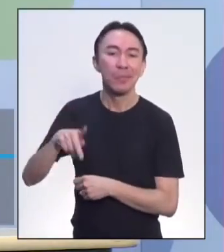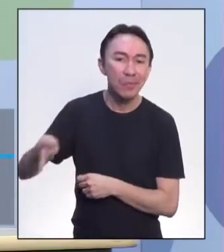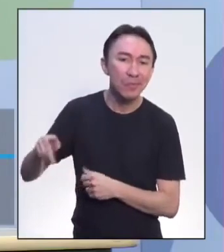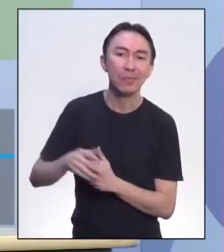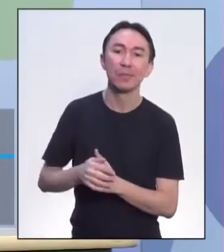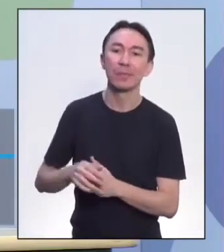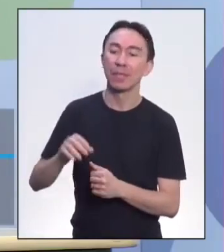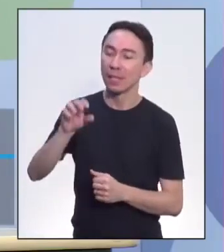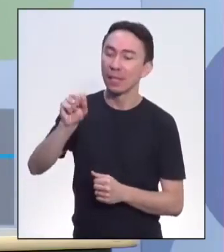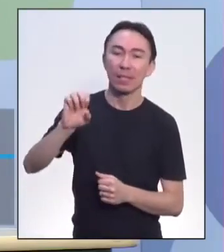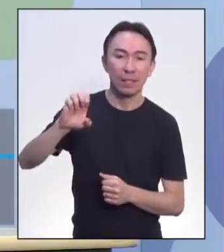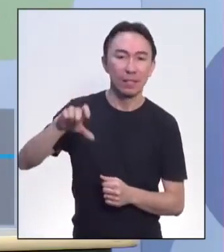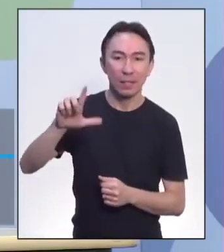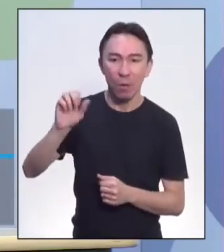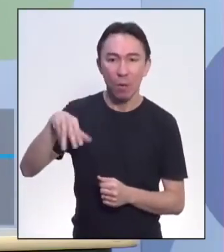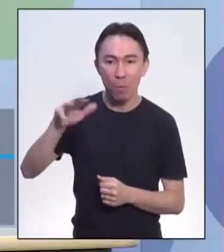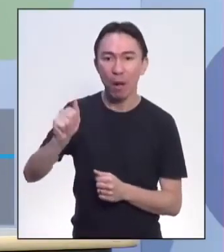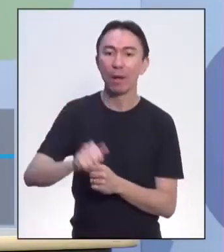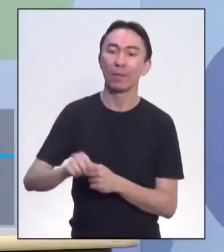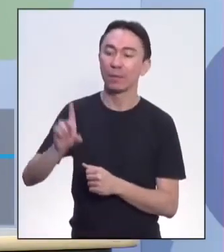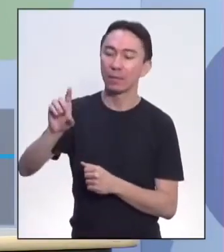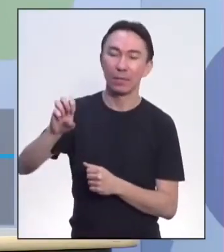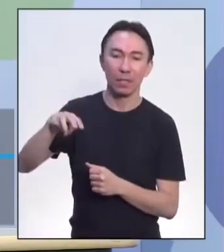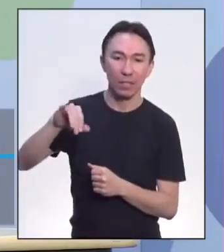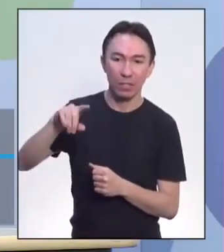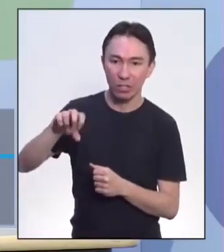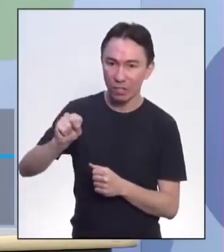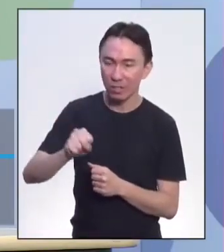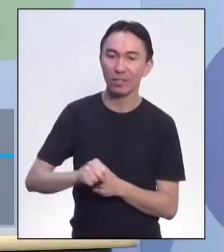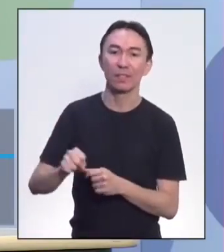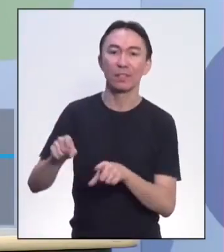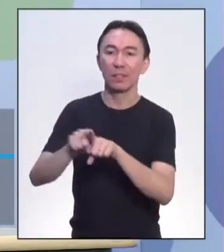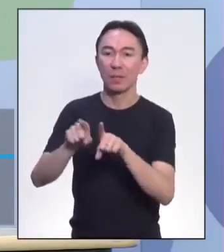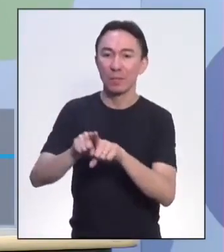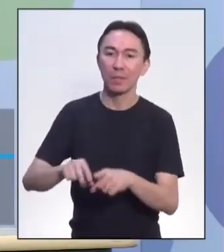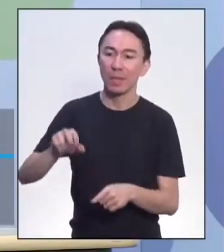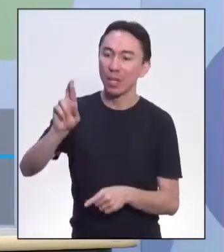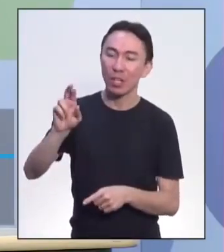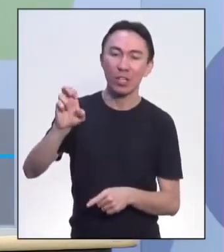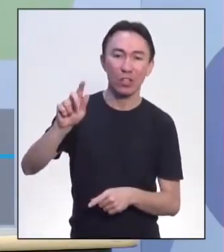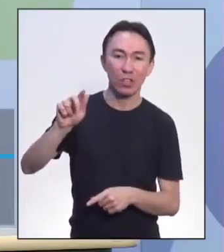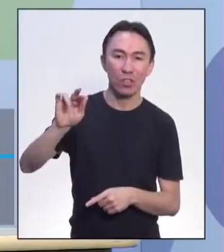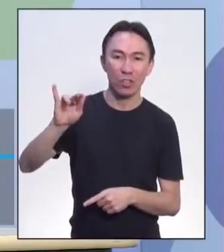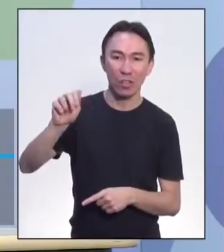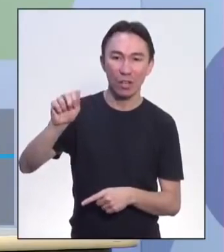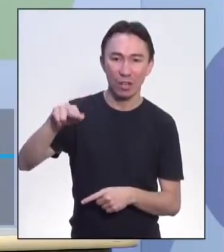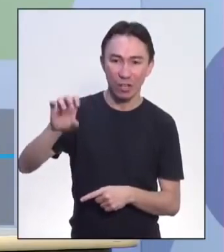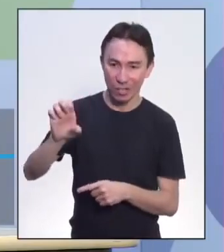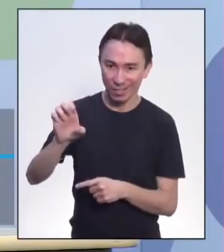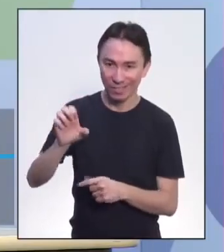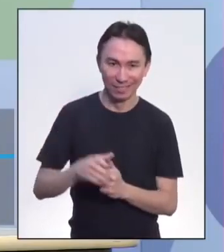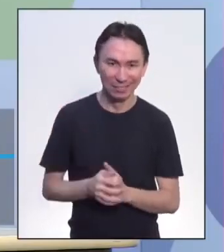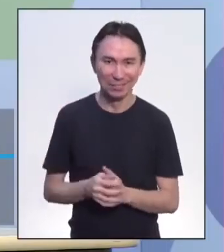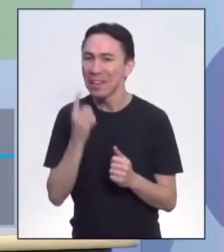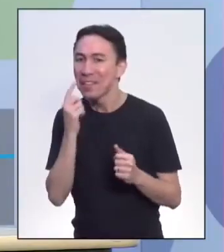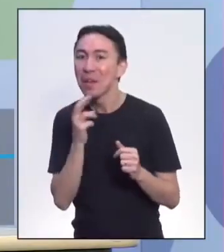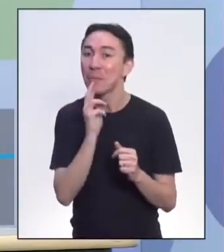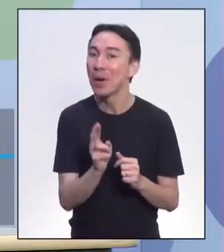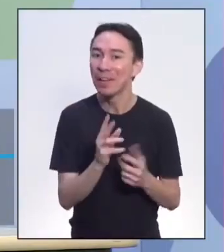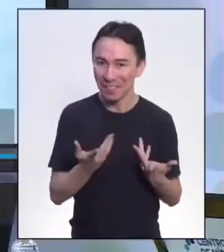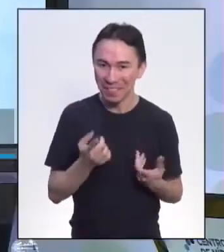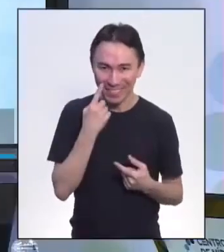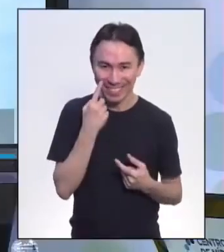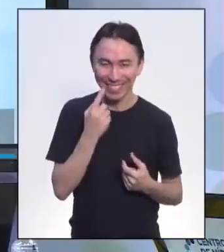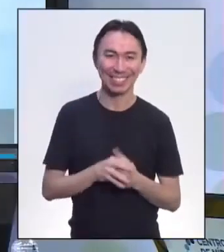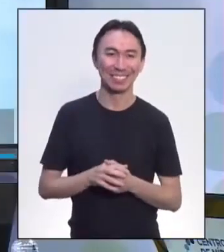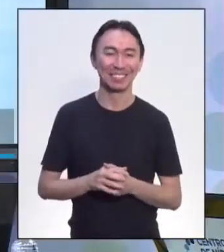a Selma, o Denis, a Sônia, o Alberto e a professora Regiane. Professora Roberta, vamos então ver a resposta? Vamos